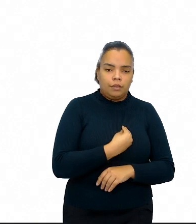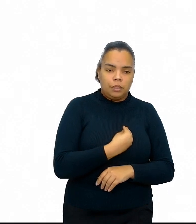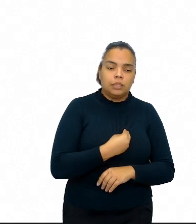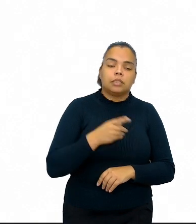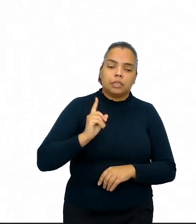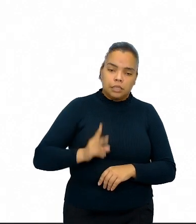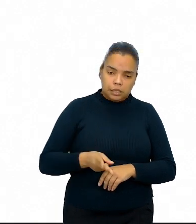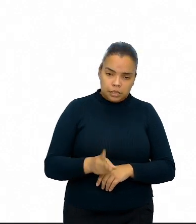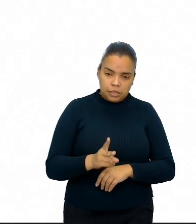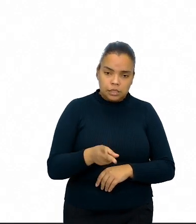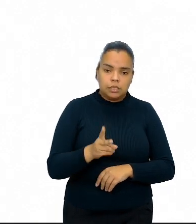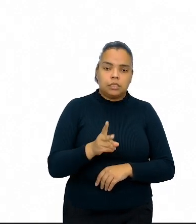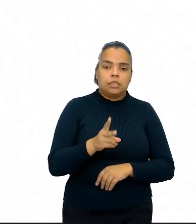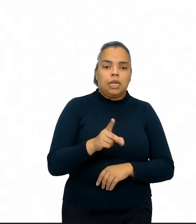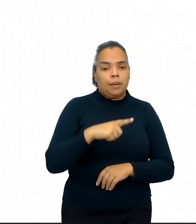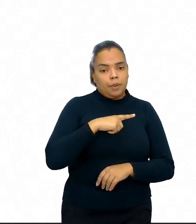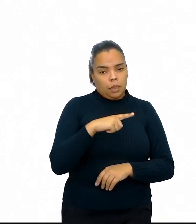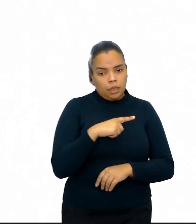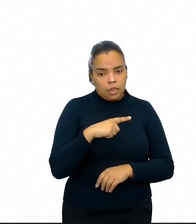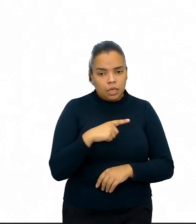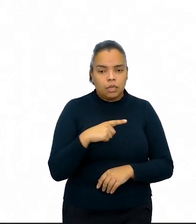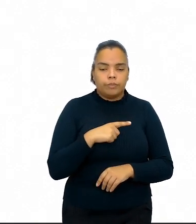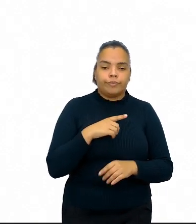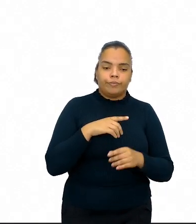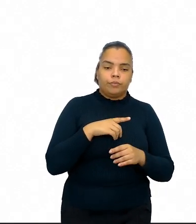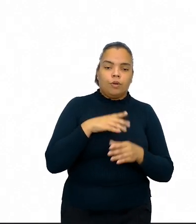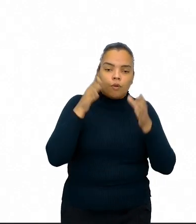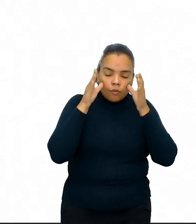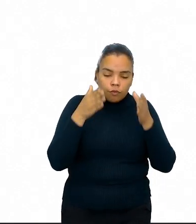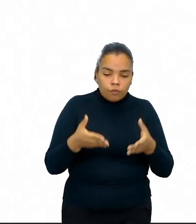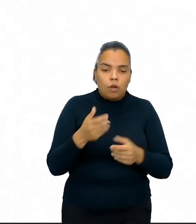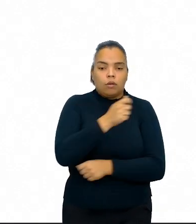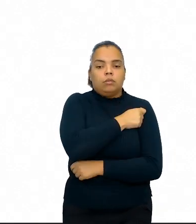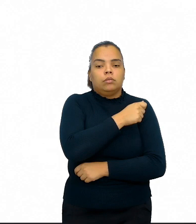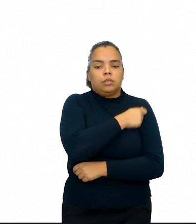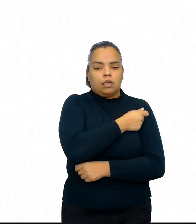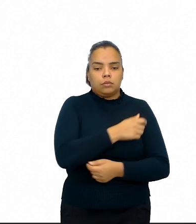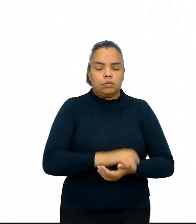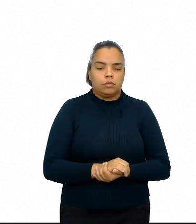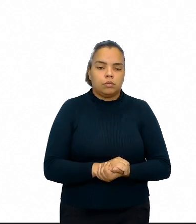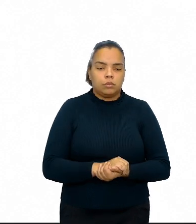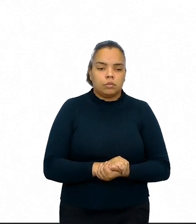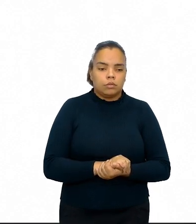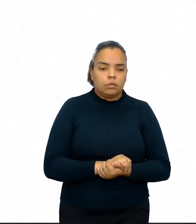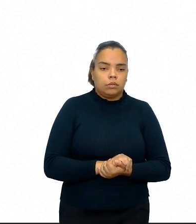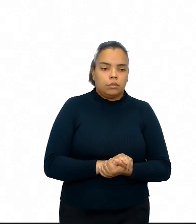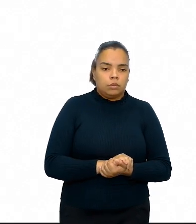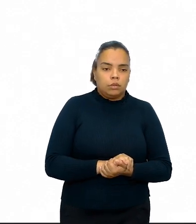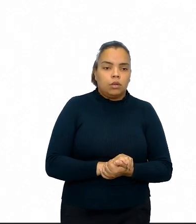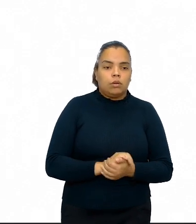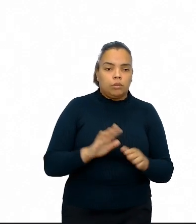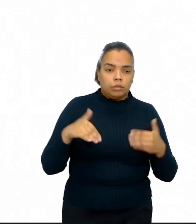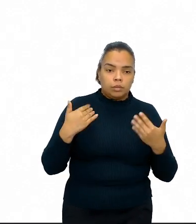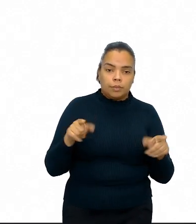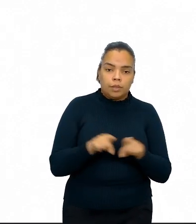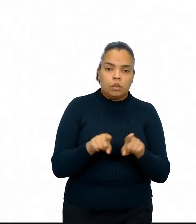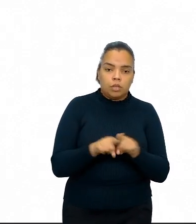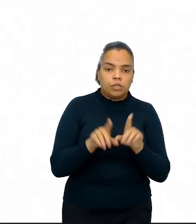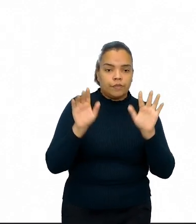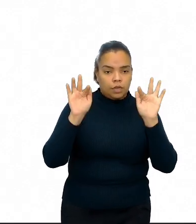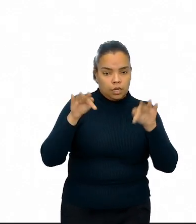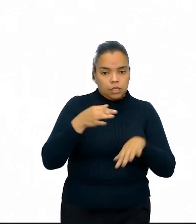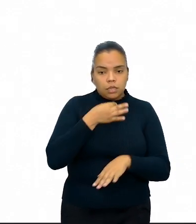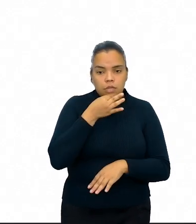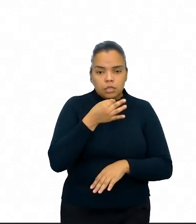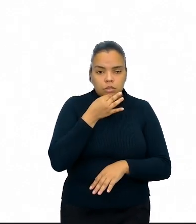associando com a realidade dos seus estudantes. Tudo bem, gente? Bom, com isso nós também finalizamos as nossas